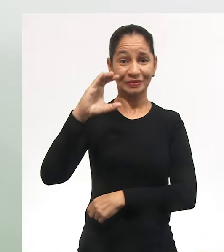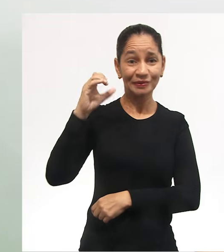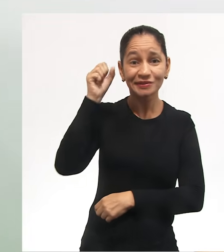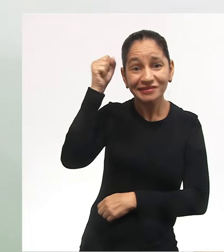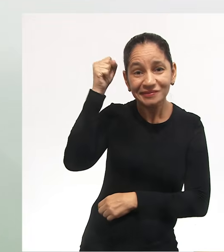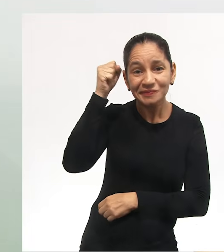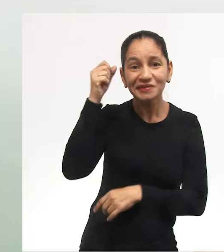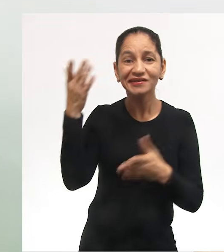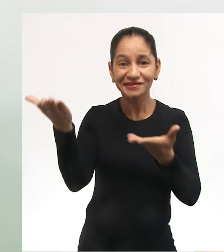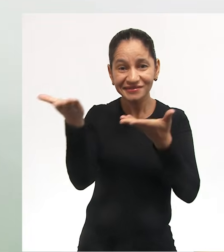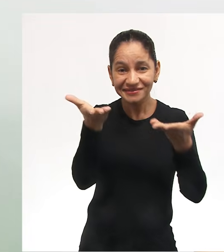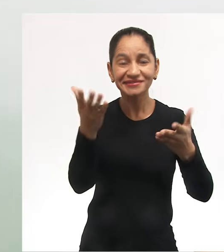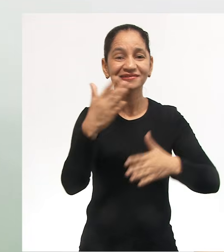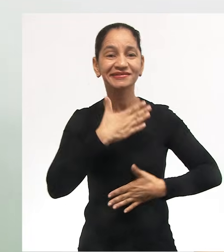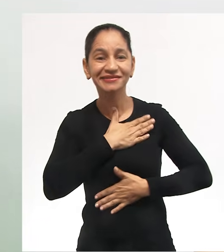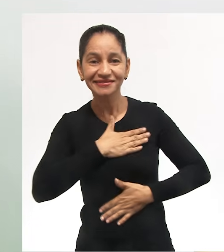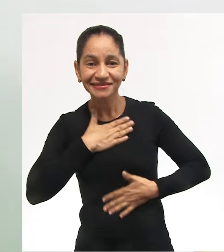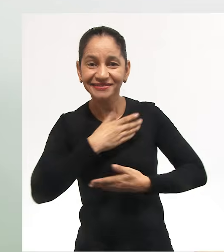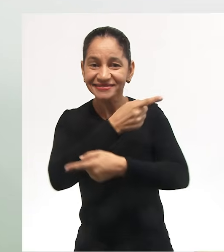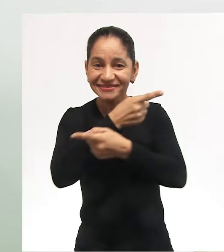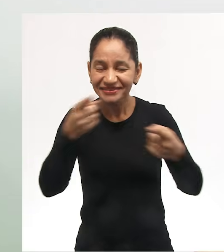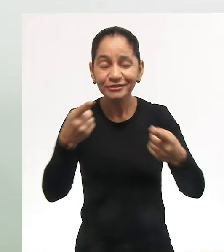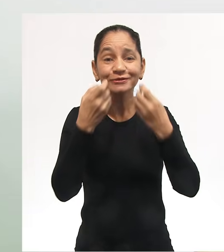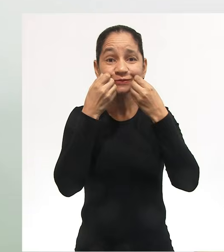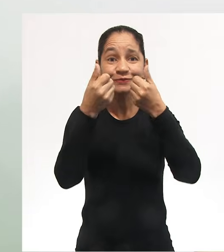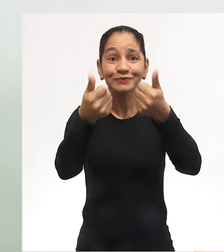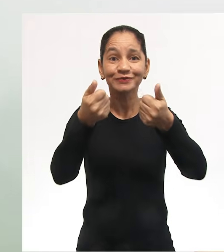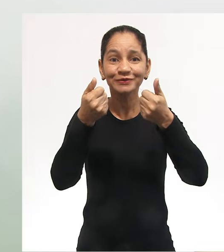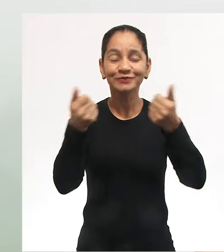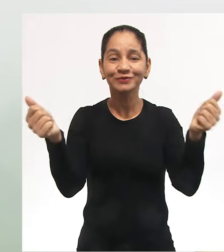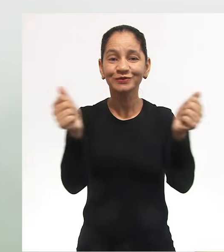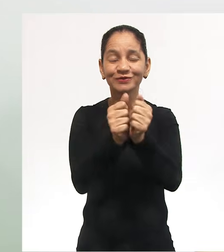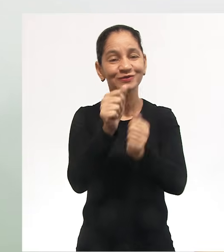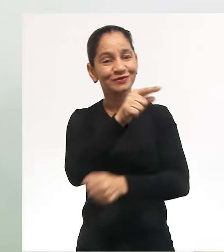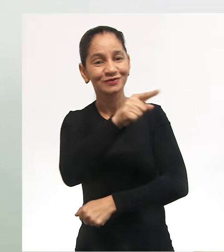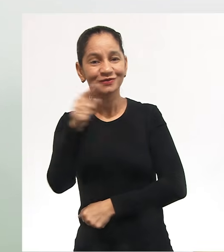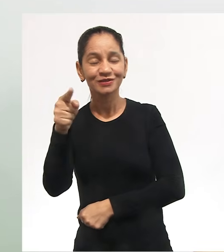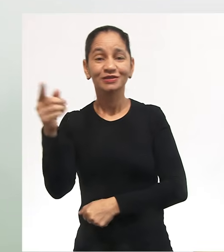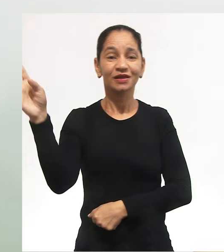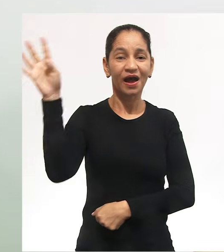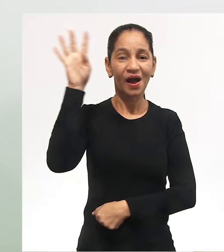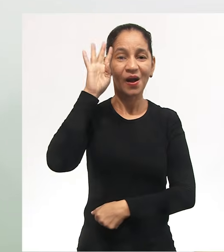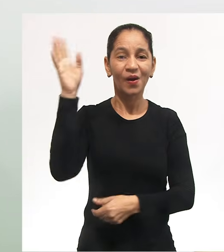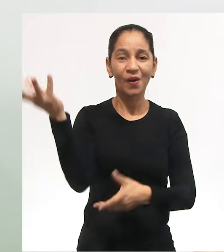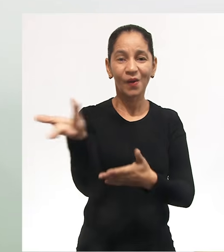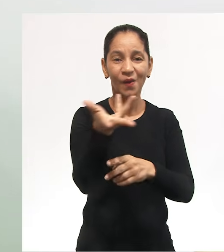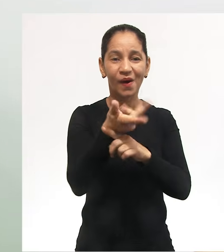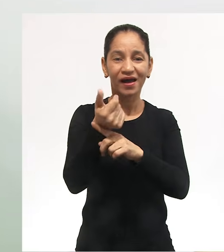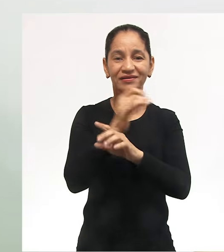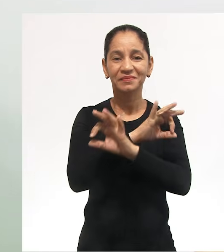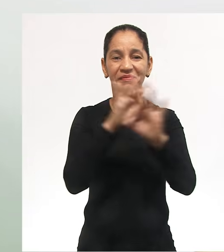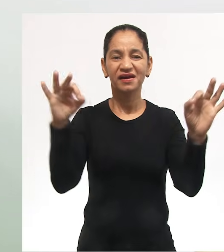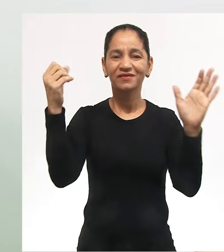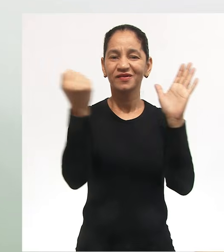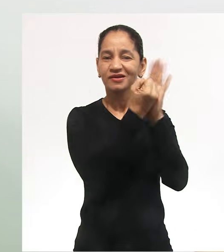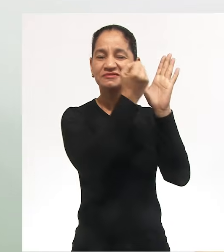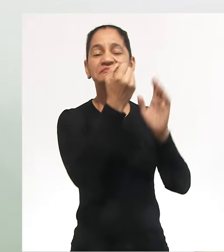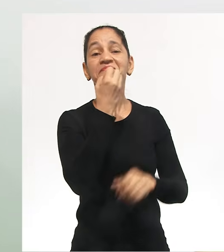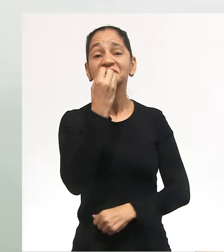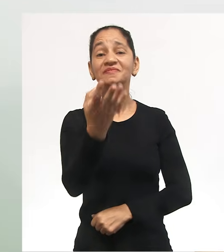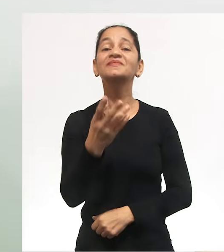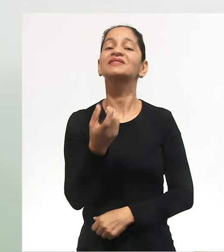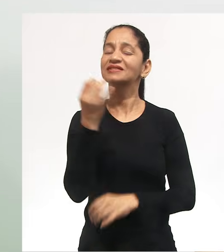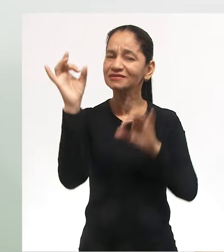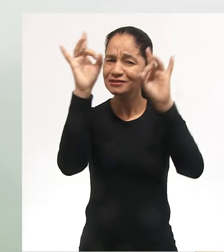pessoa. Saudações, pessoal. Muito bom estarmos aqui na nossa quarta temporada, como a professora Anabela falou,